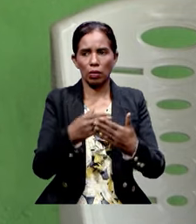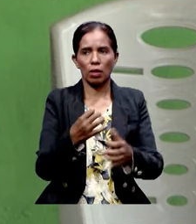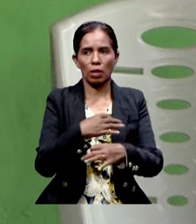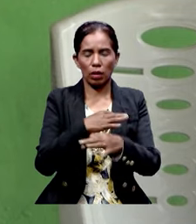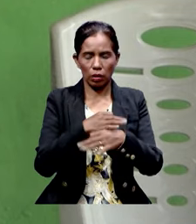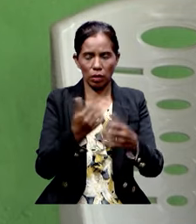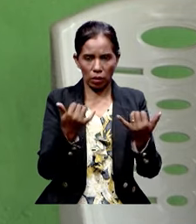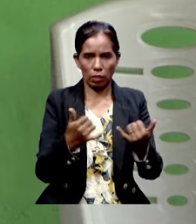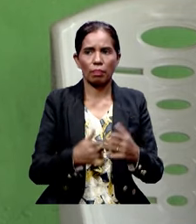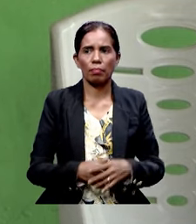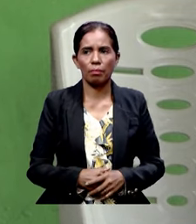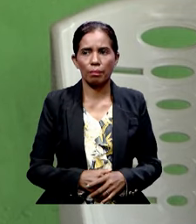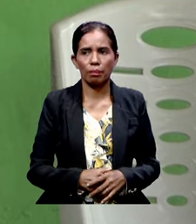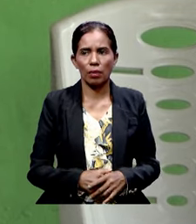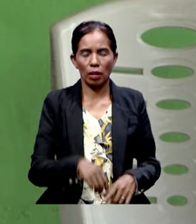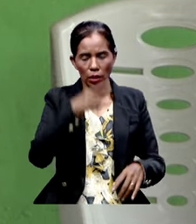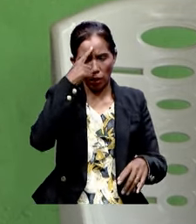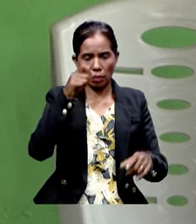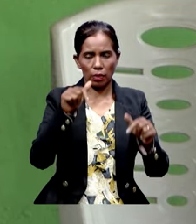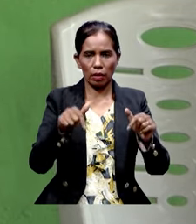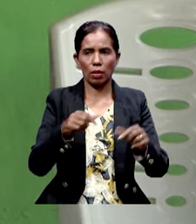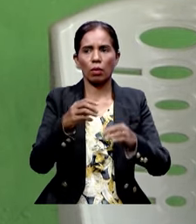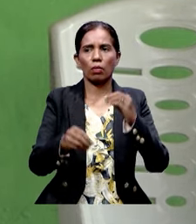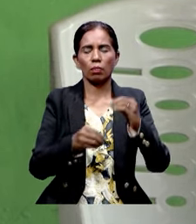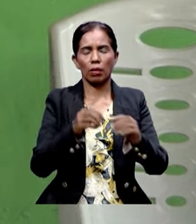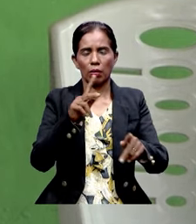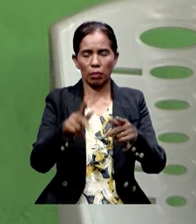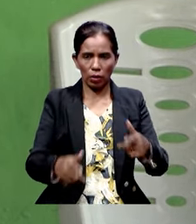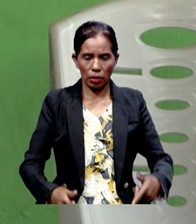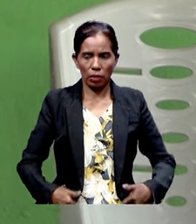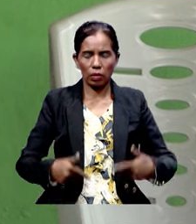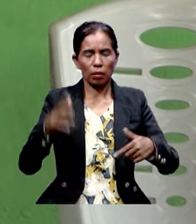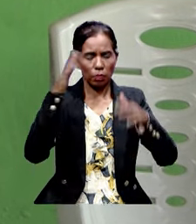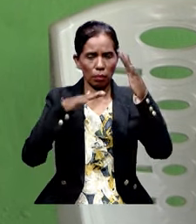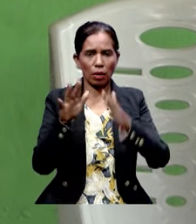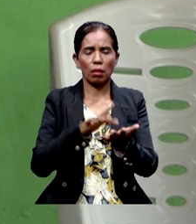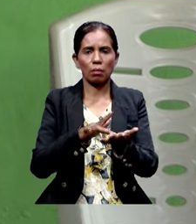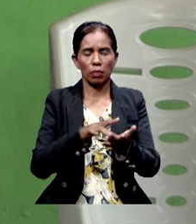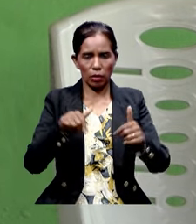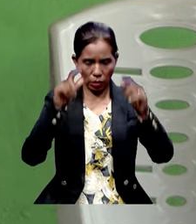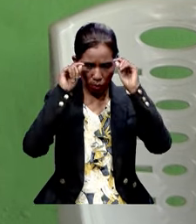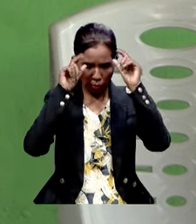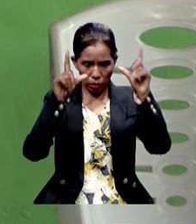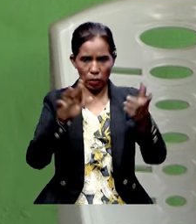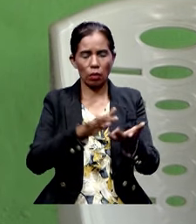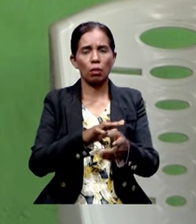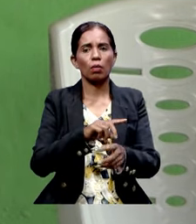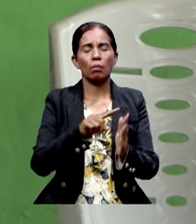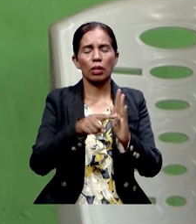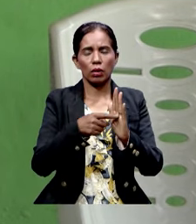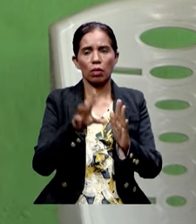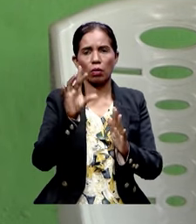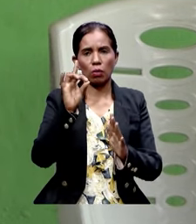sito sang dane. Tambai dane kona ba emani moris. Problema e moro ki heti morleste ha hu kedes i oitavo